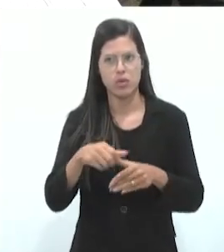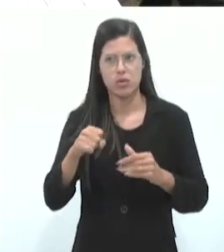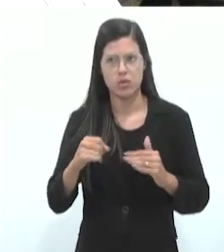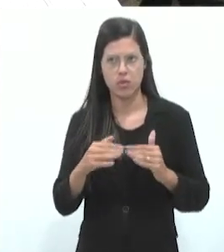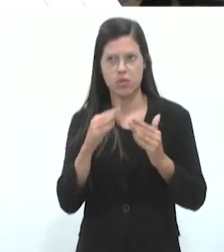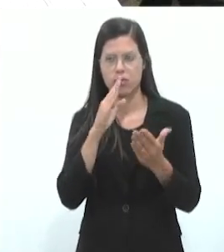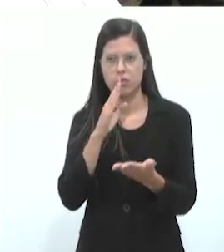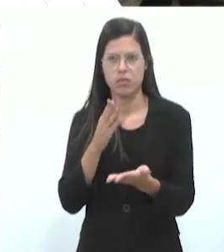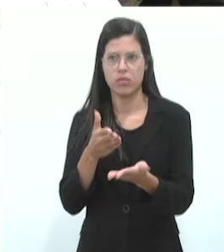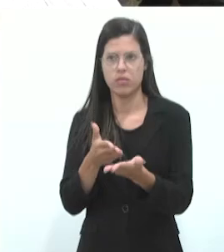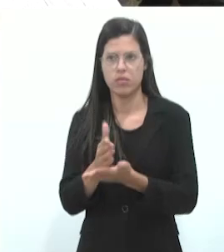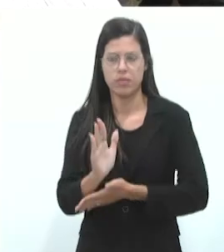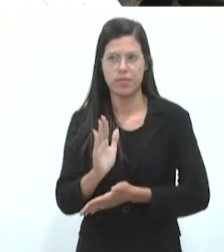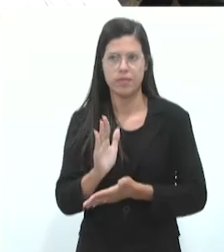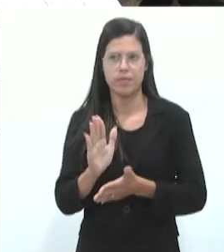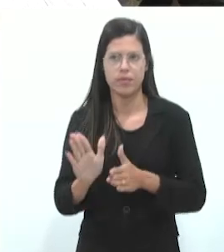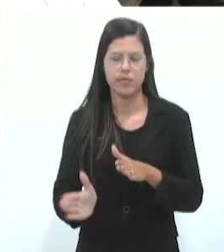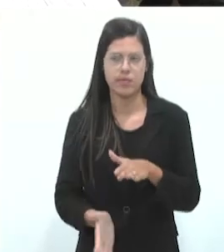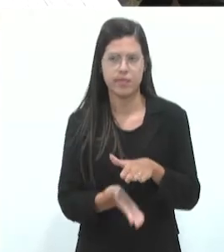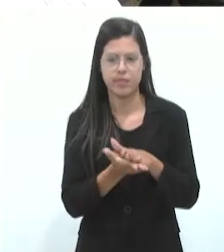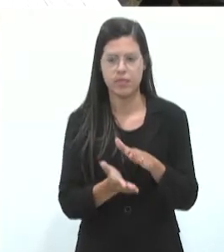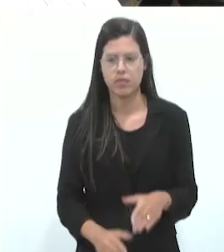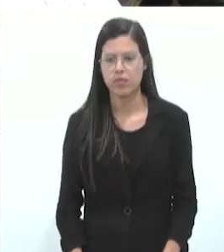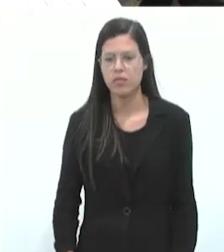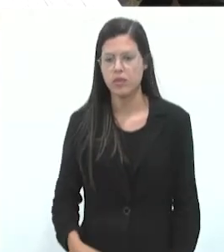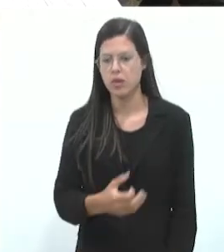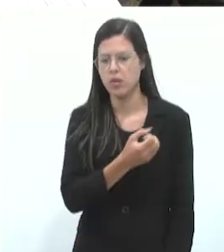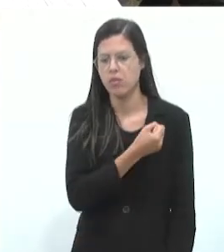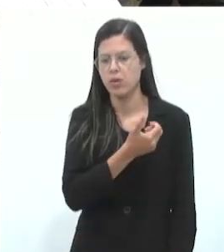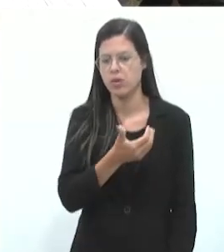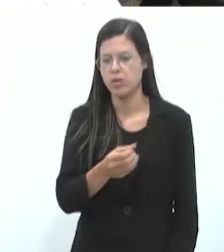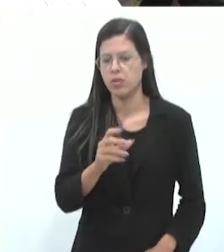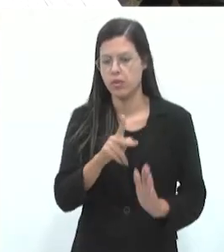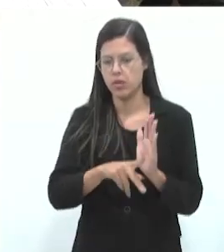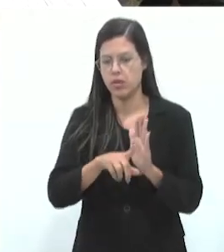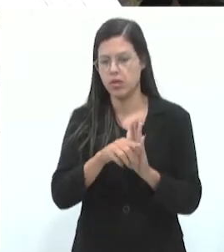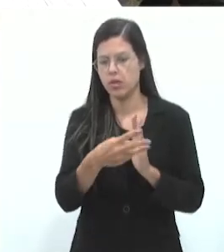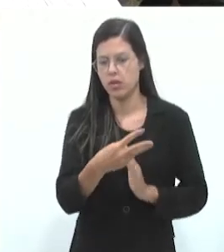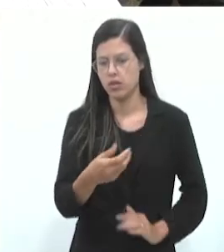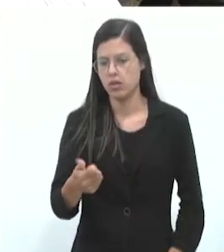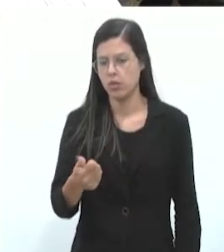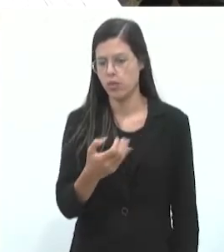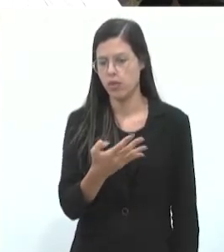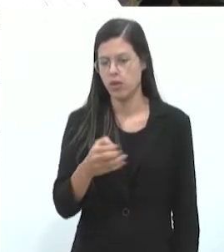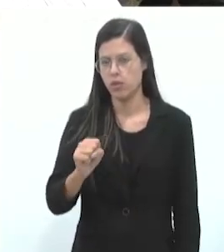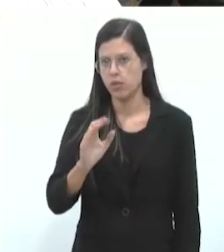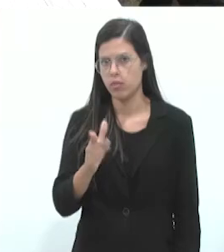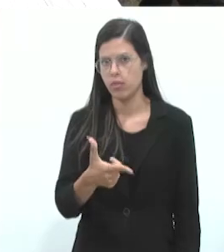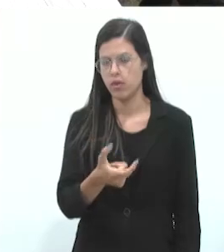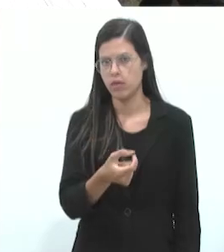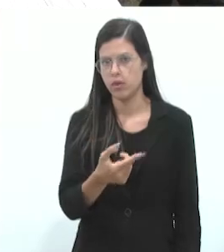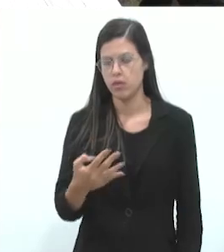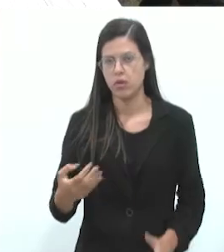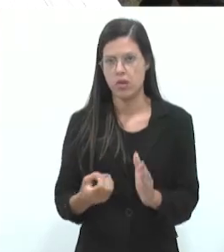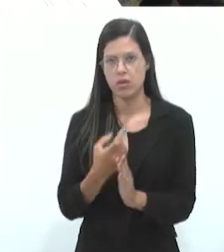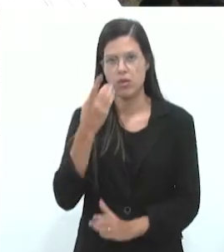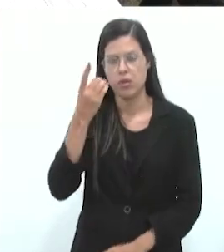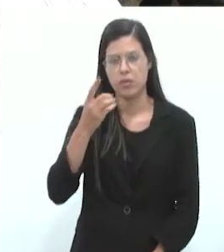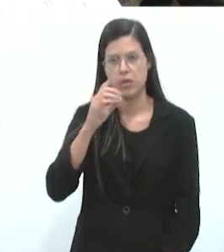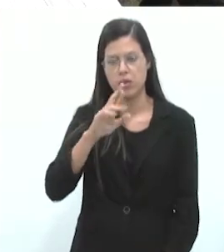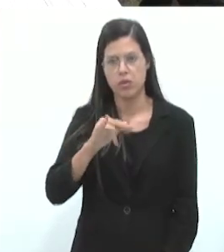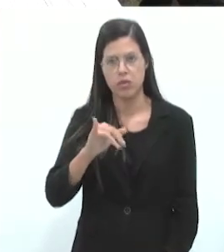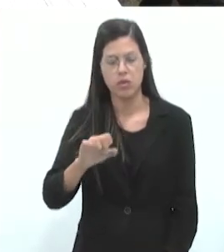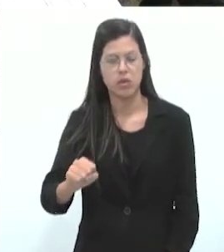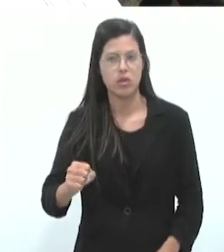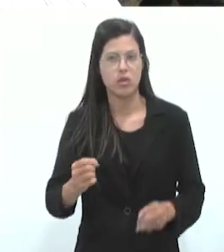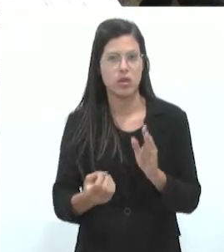como estão. Aprovado o parecer pela anexação. 16 da pauta, projeto de lei 3148 de 24, de autoria do deputado Rosenberg Reis, que dispõe